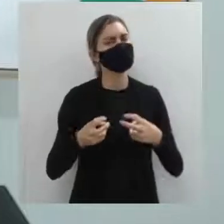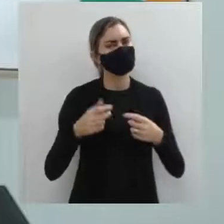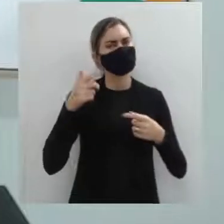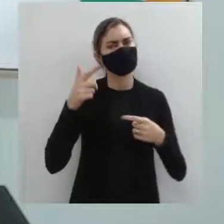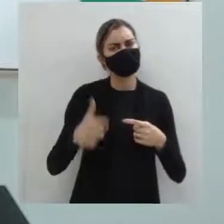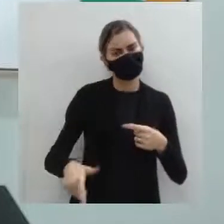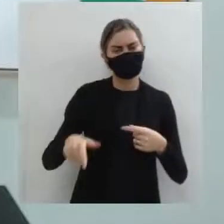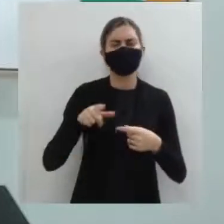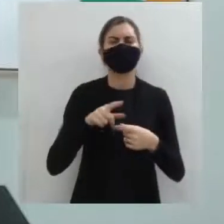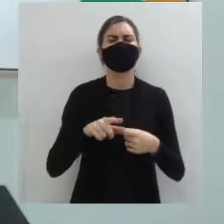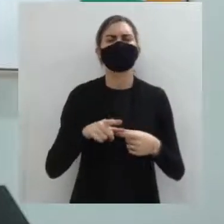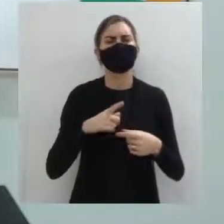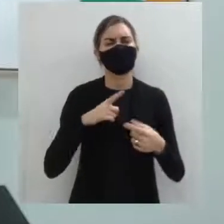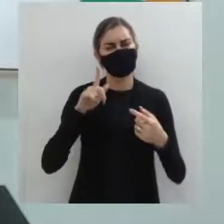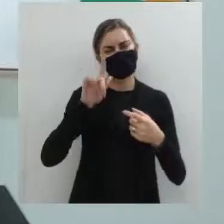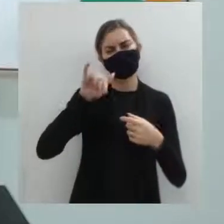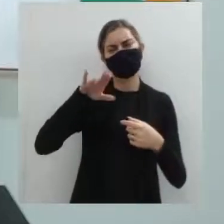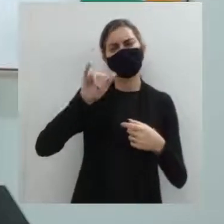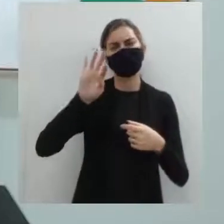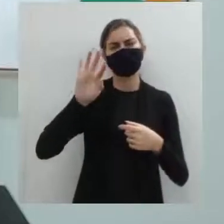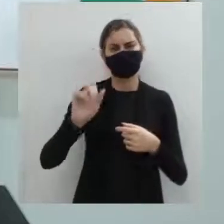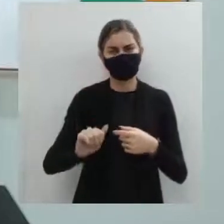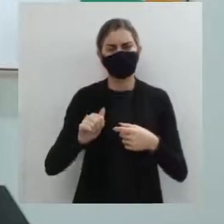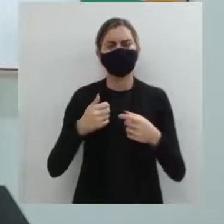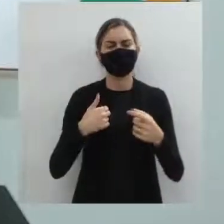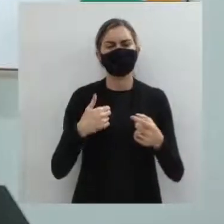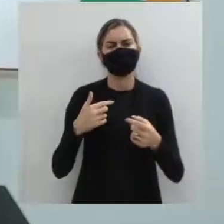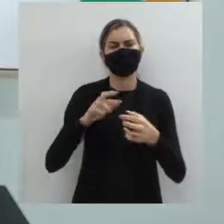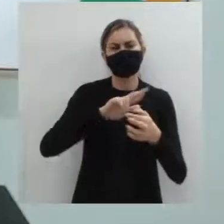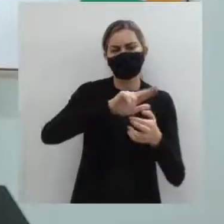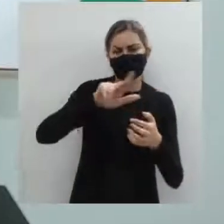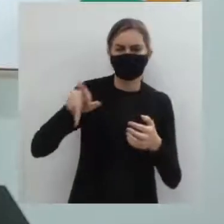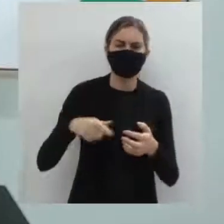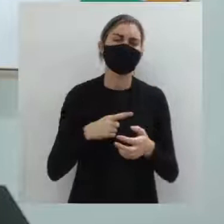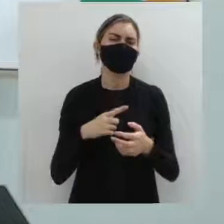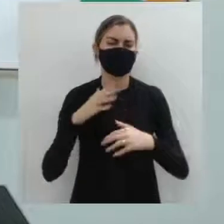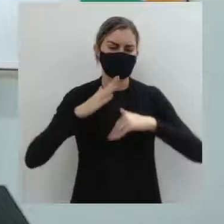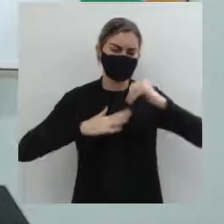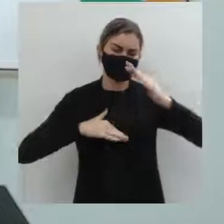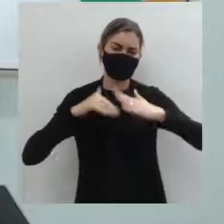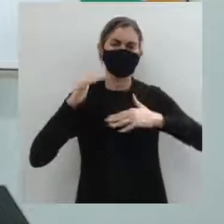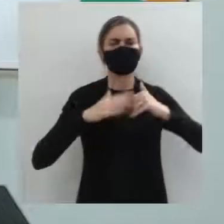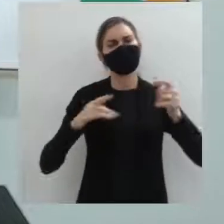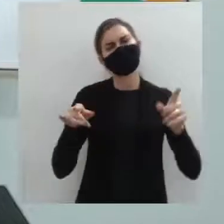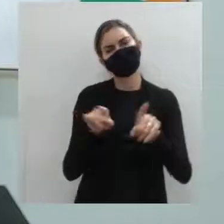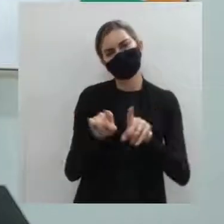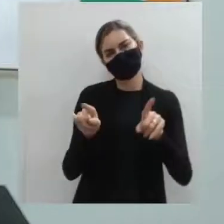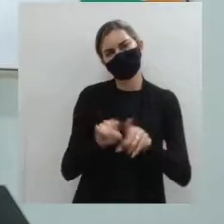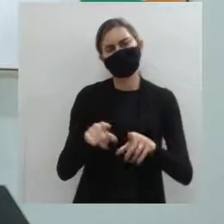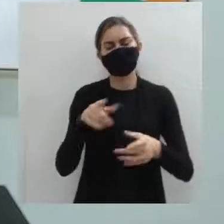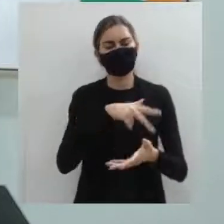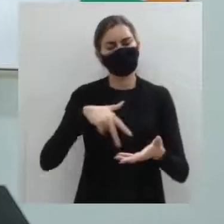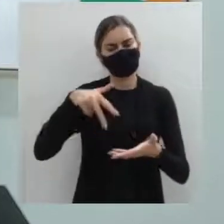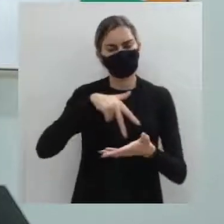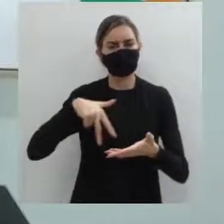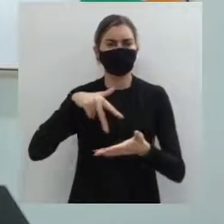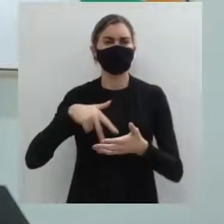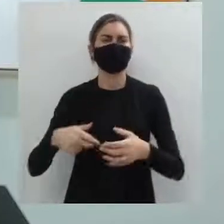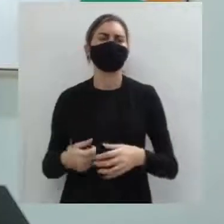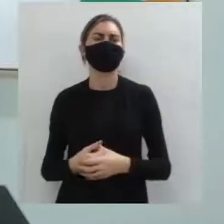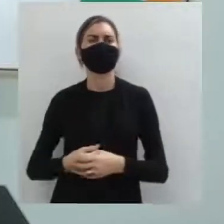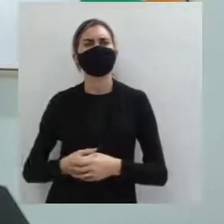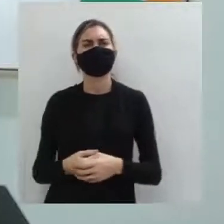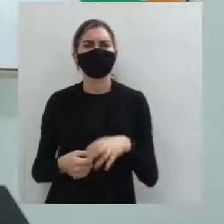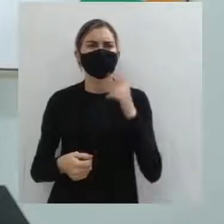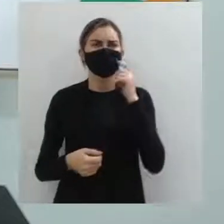vez, os elementos da ginástica estão se configurando na prática também da dança. Sigamos aqui.